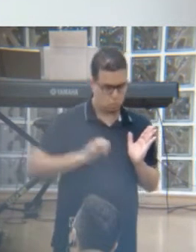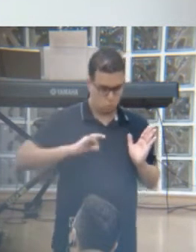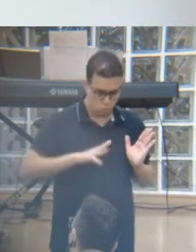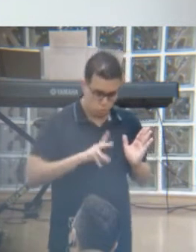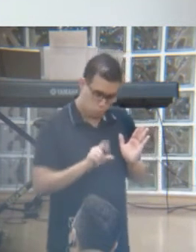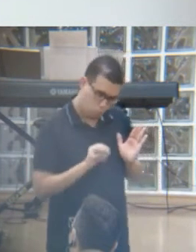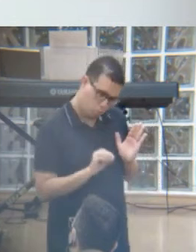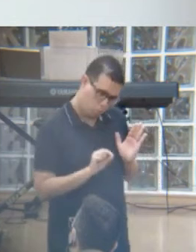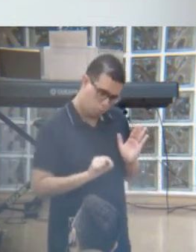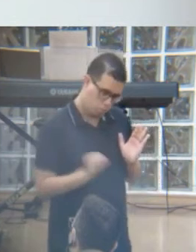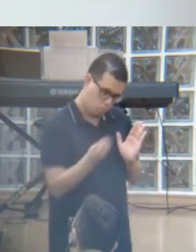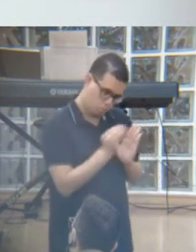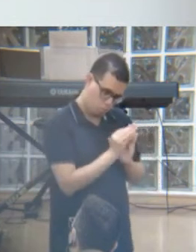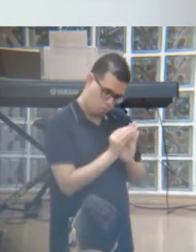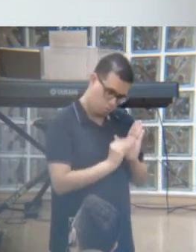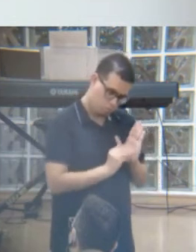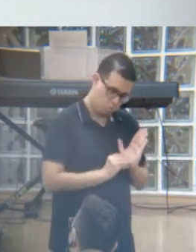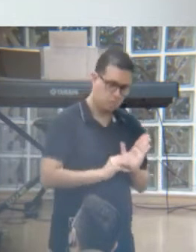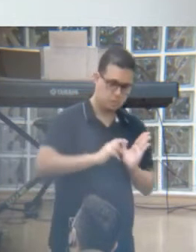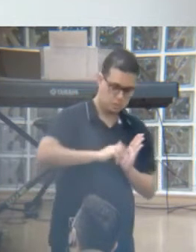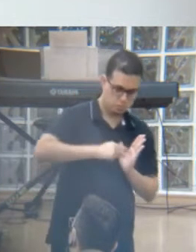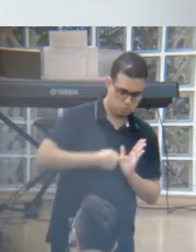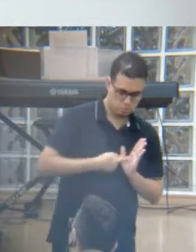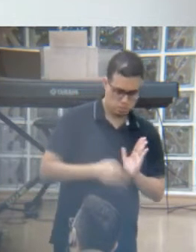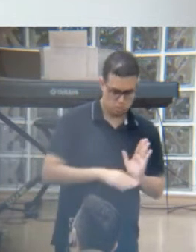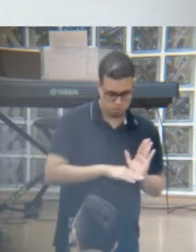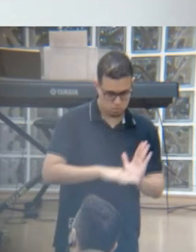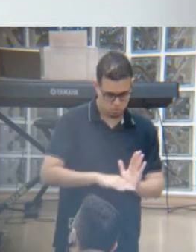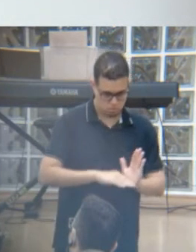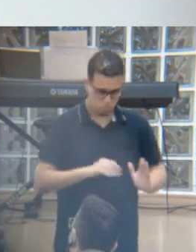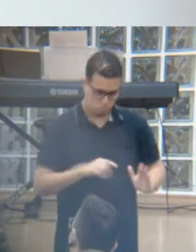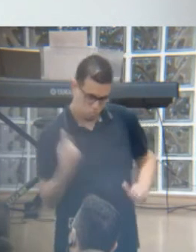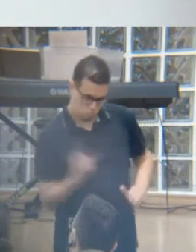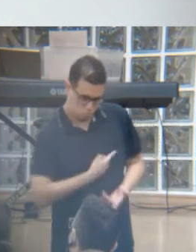edificação. Então vamos aprender com a palavra de Deus, a